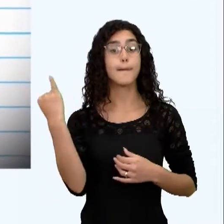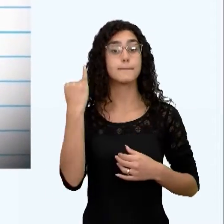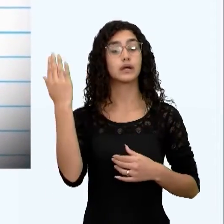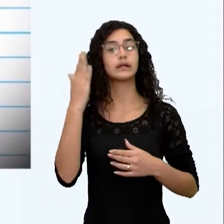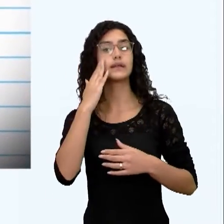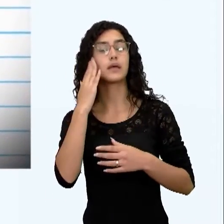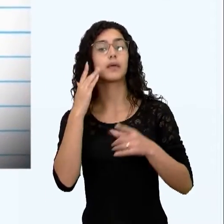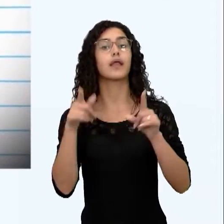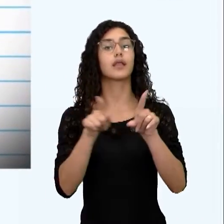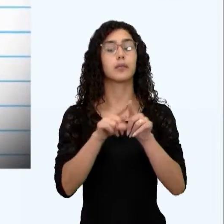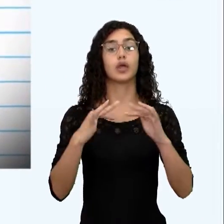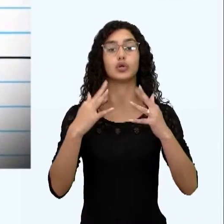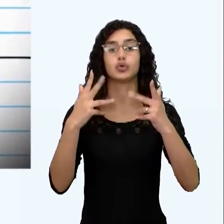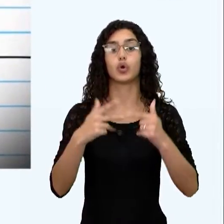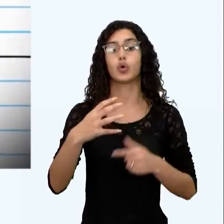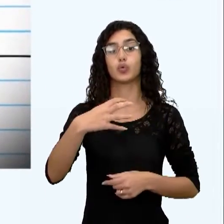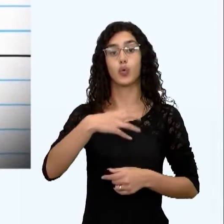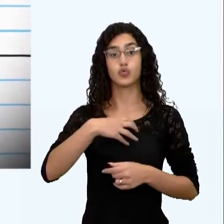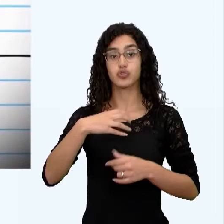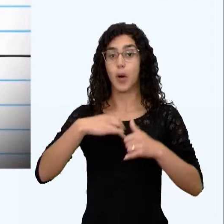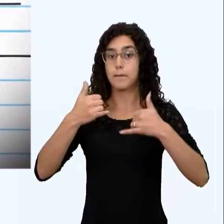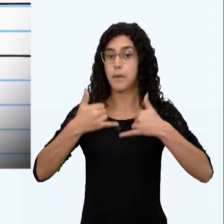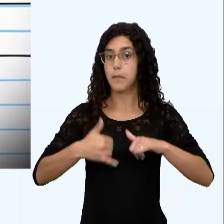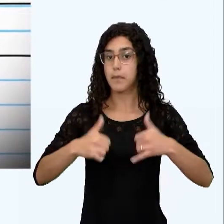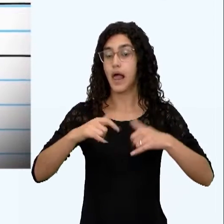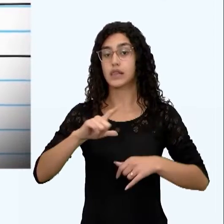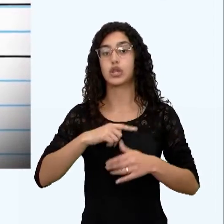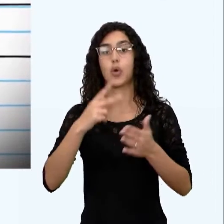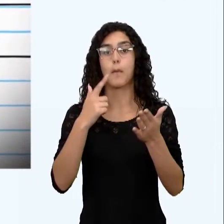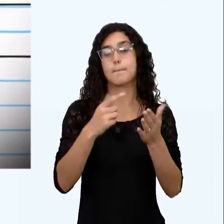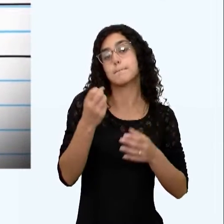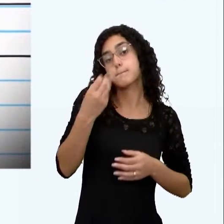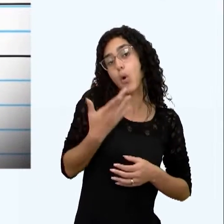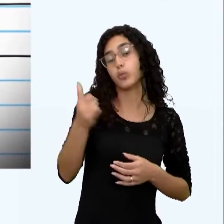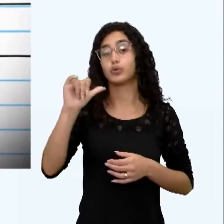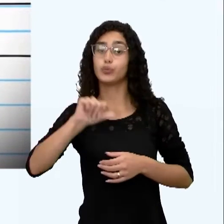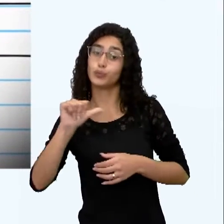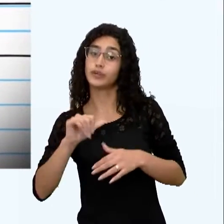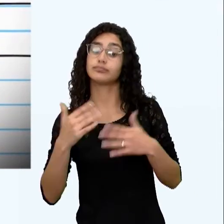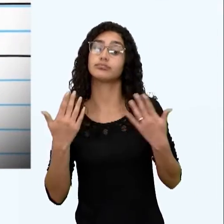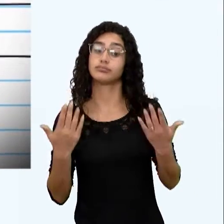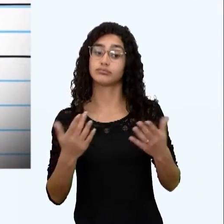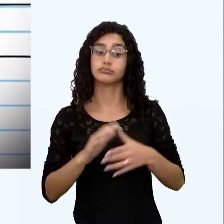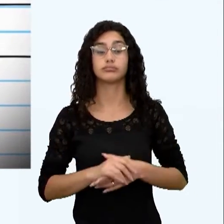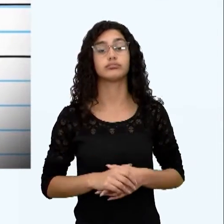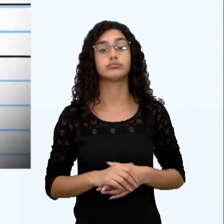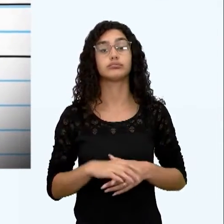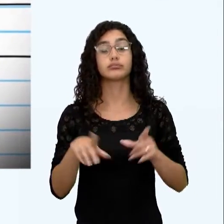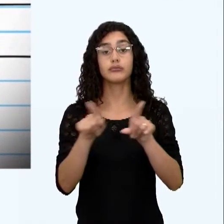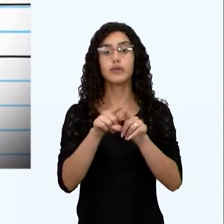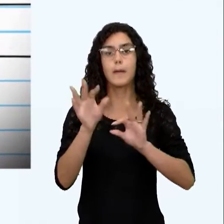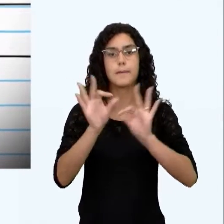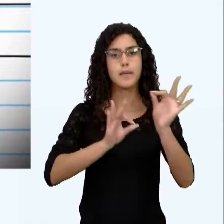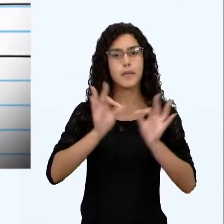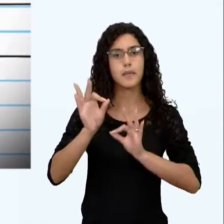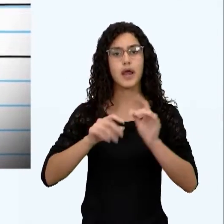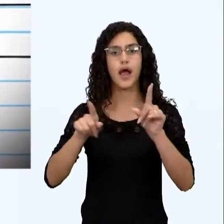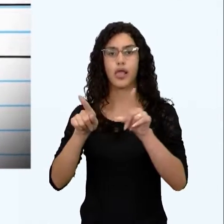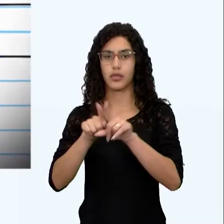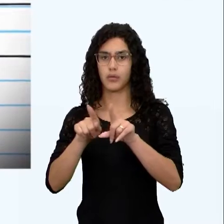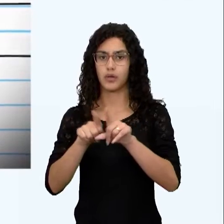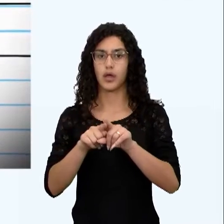se ter em mente que todas as formas de energia têm seus prós e contras, mesmo as renováveis. É preciso planejar com